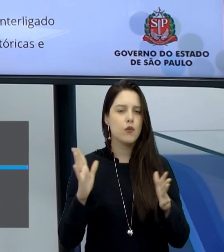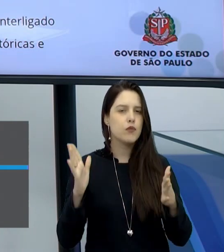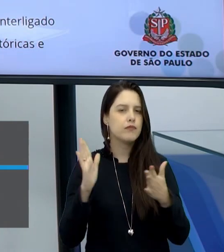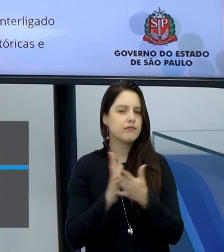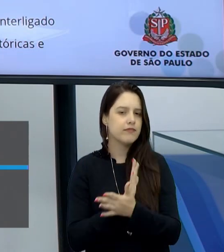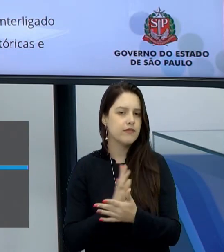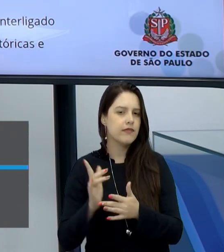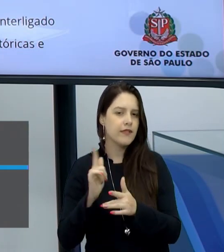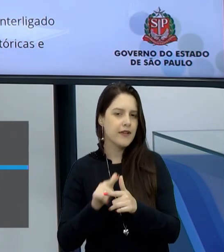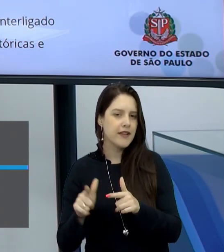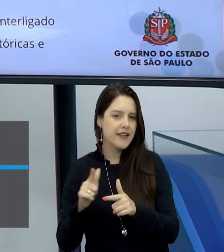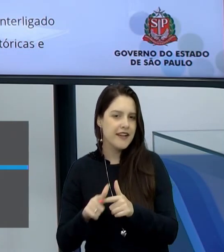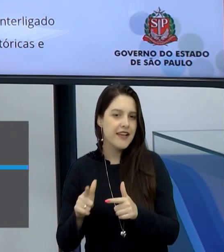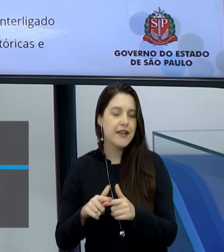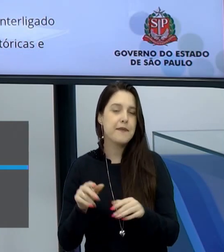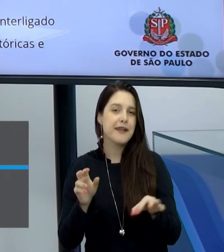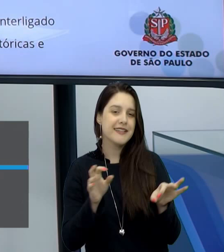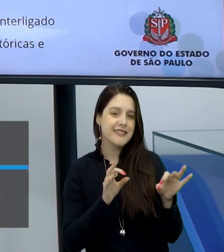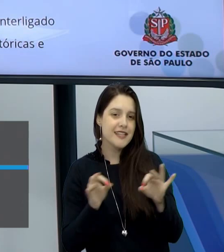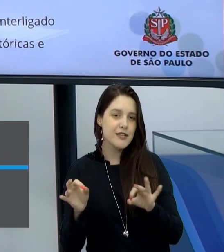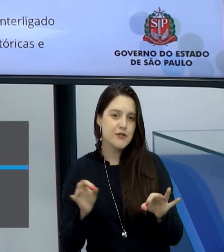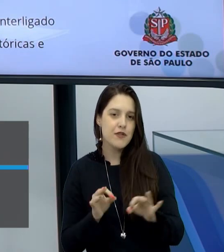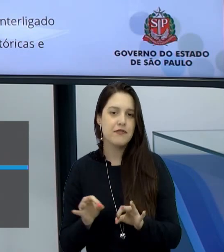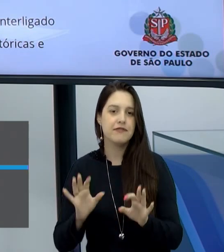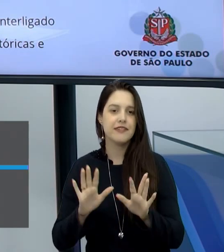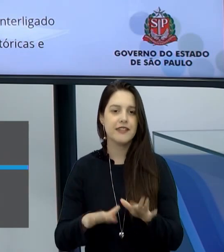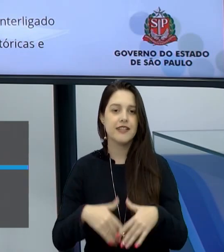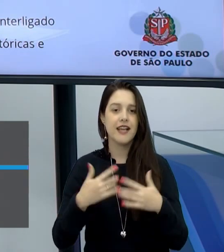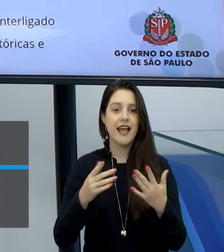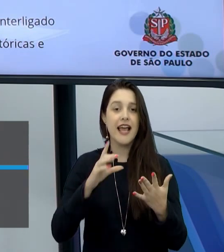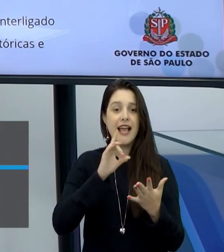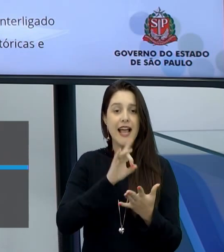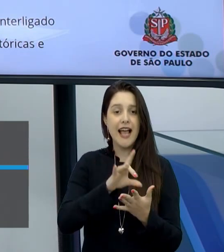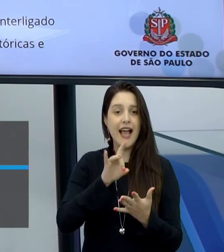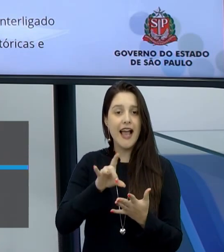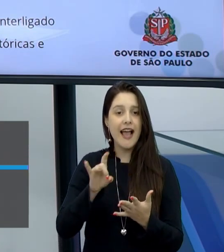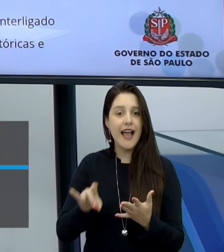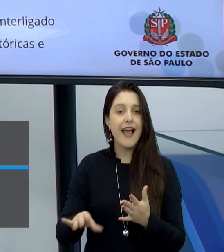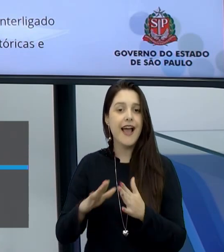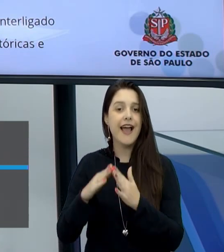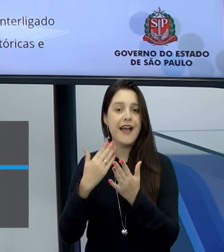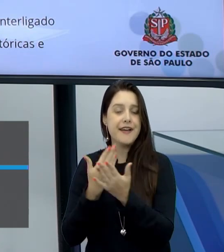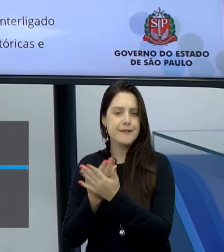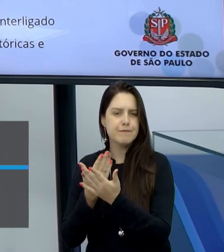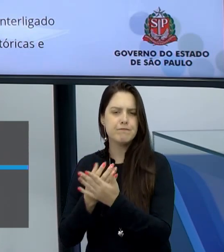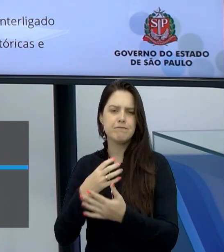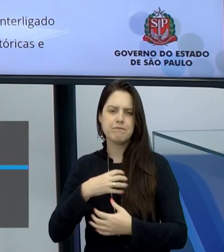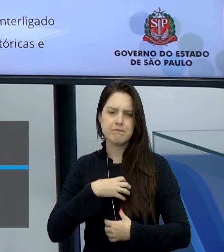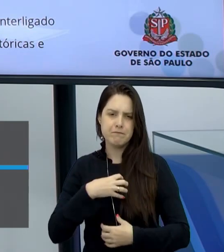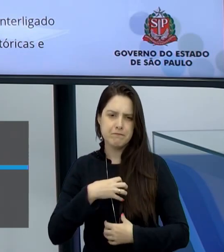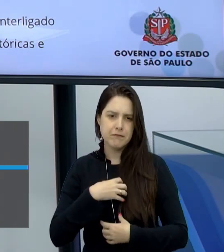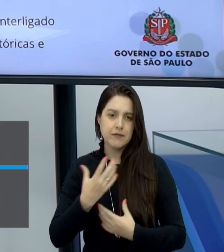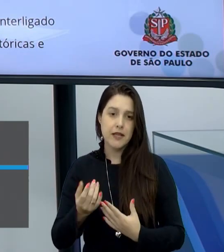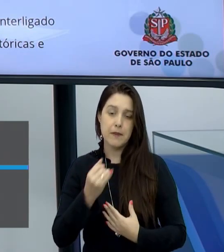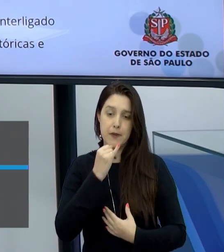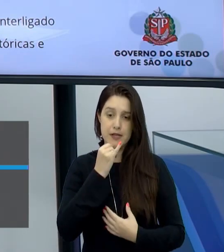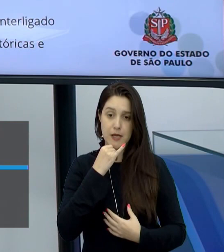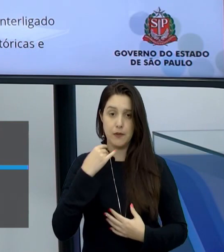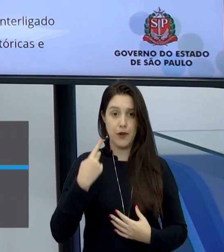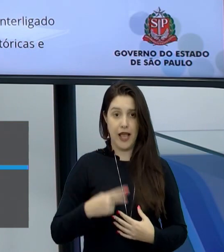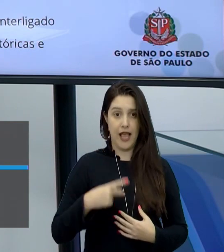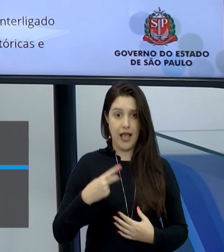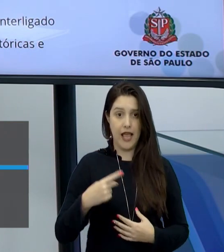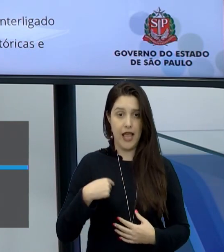problema que ele precisava ser resolvido. E aí, cada escola vai encontrar o problema do seu jeito. Então, por exemplo, aqui eu